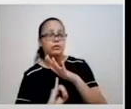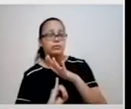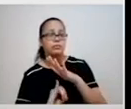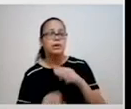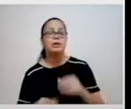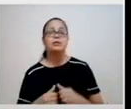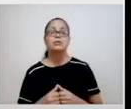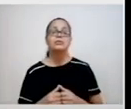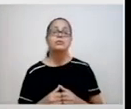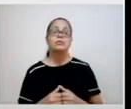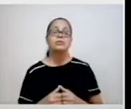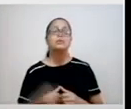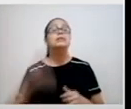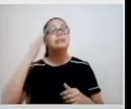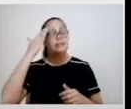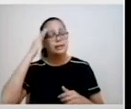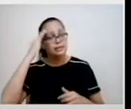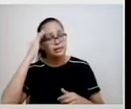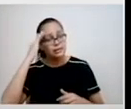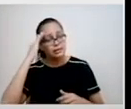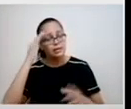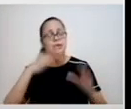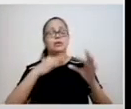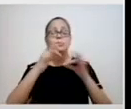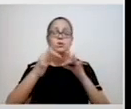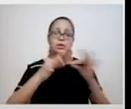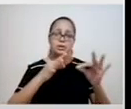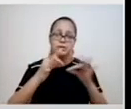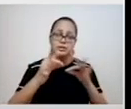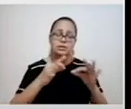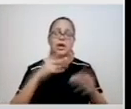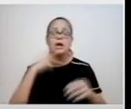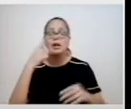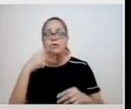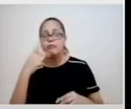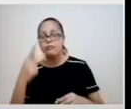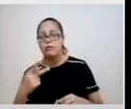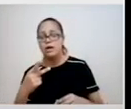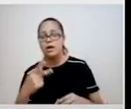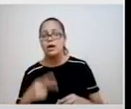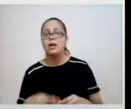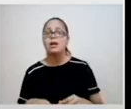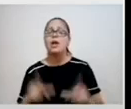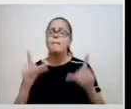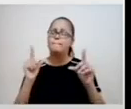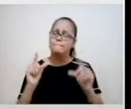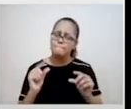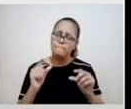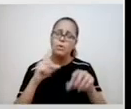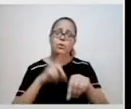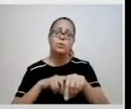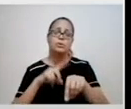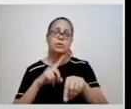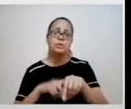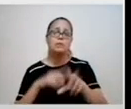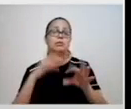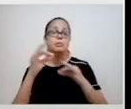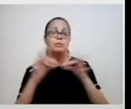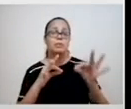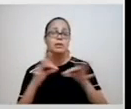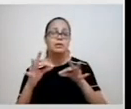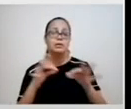ver se ele está entendendo, dá para reorganizar a nossa fala. Nós temos pouco tempo para planejar. Né? O que